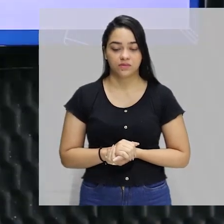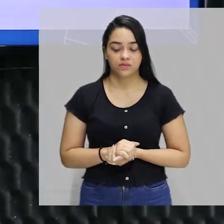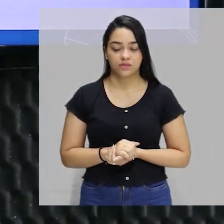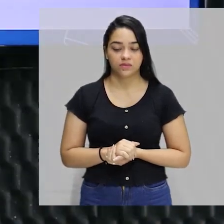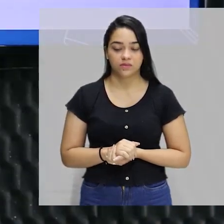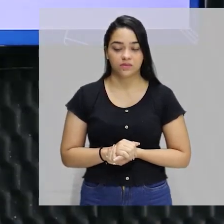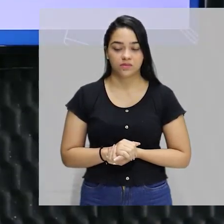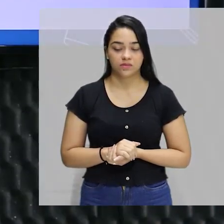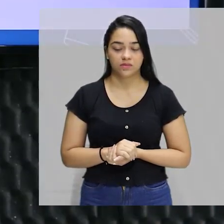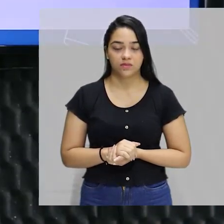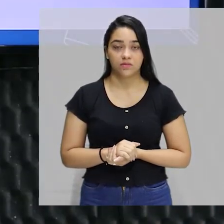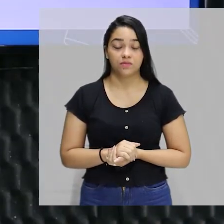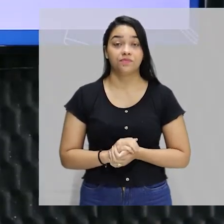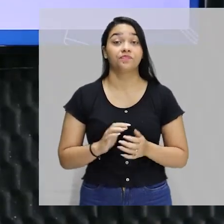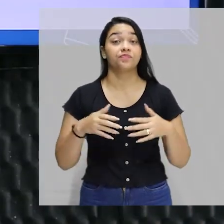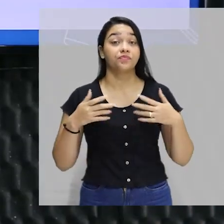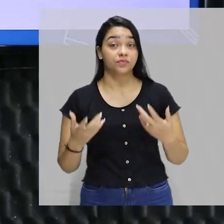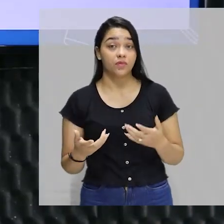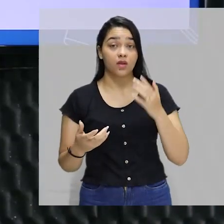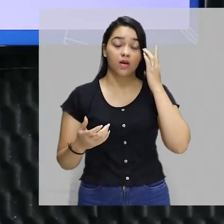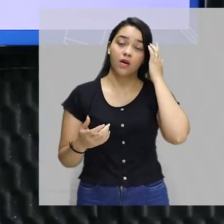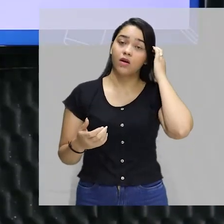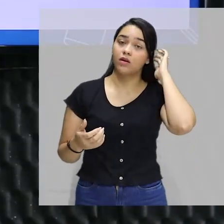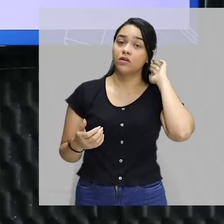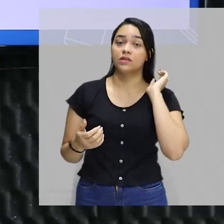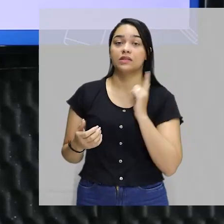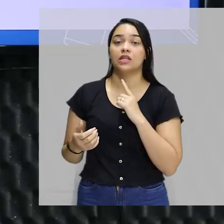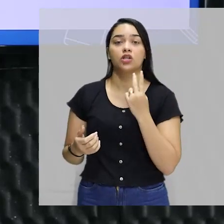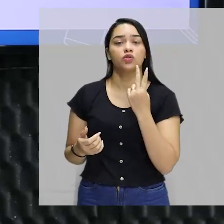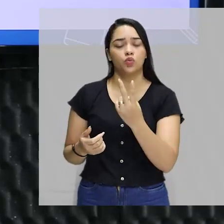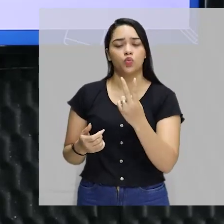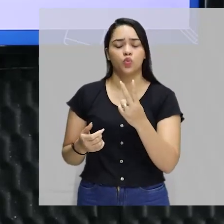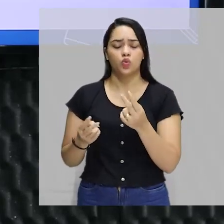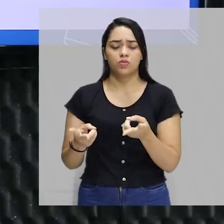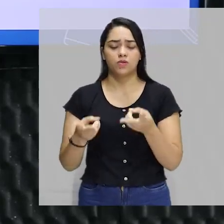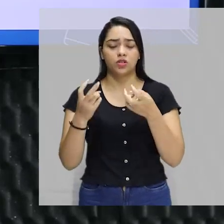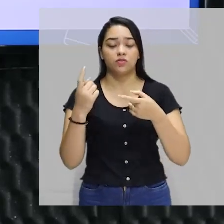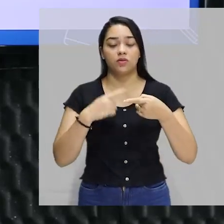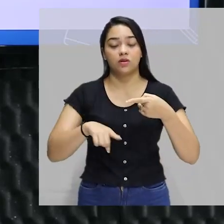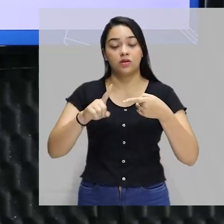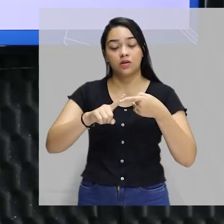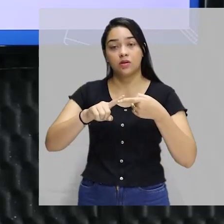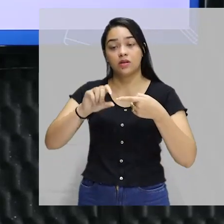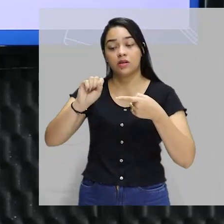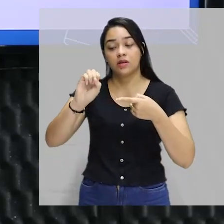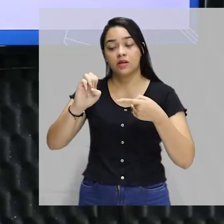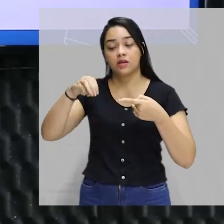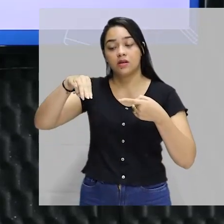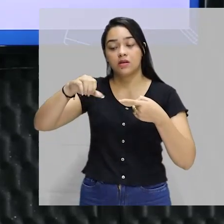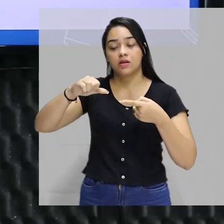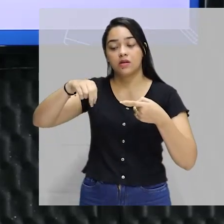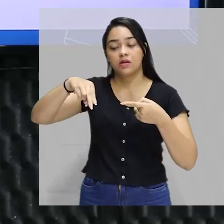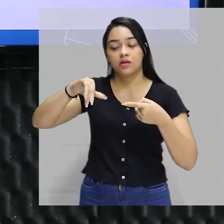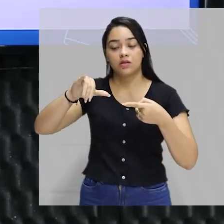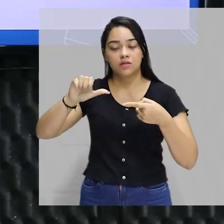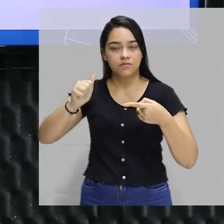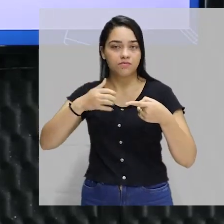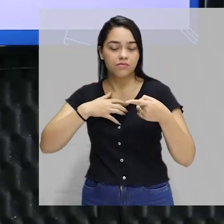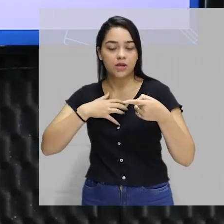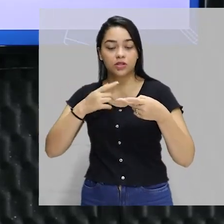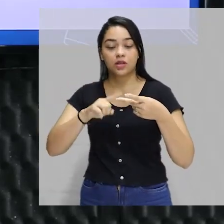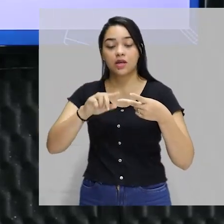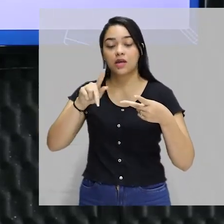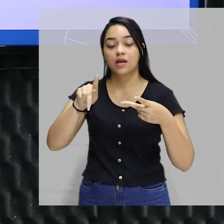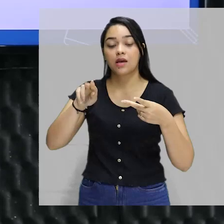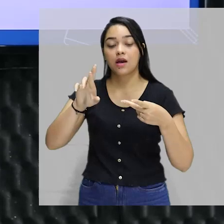são complementares. Então, nós vamos ter duas perspectivas, a perspectiva semântica e também a